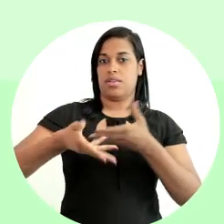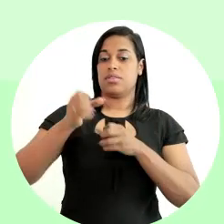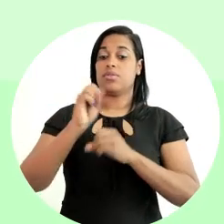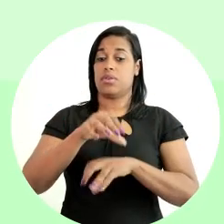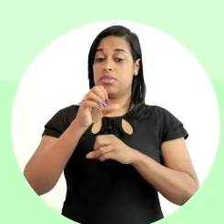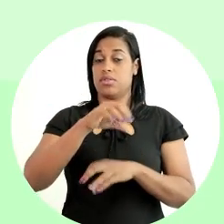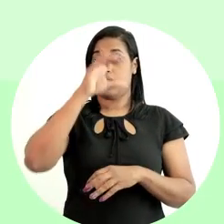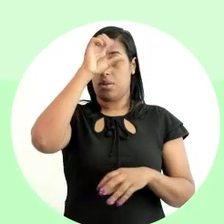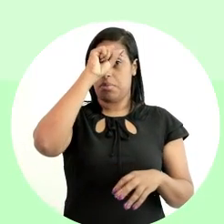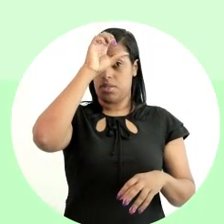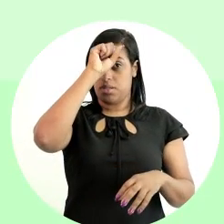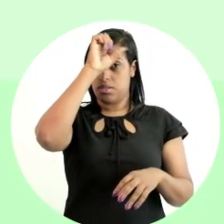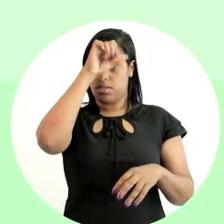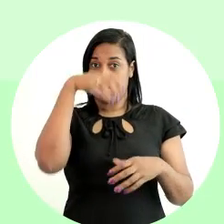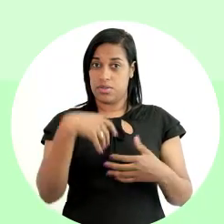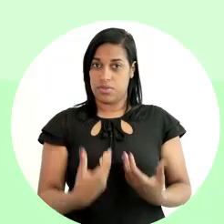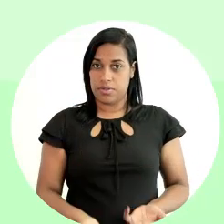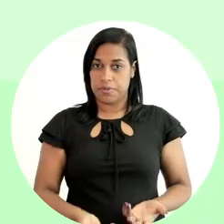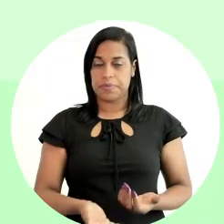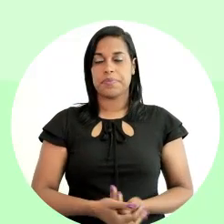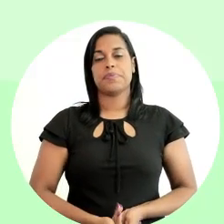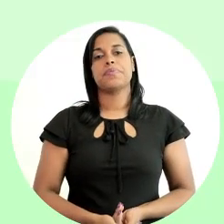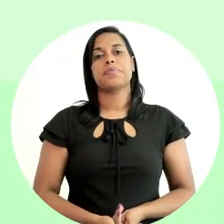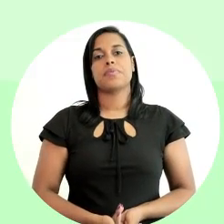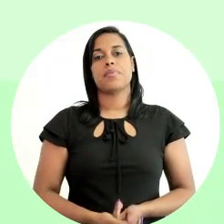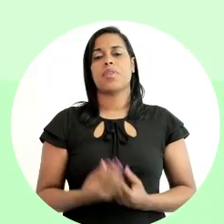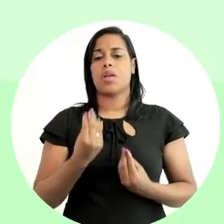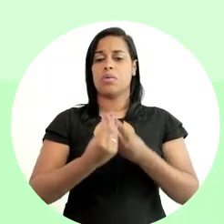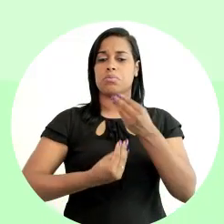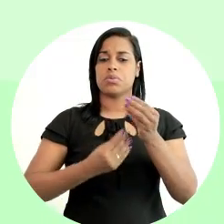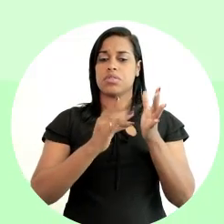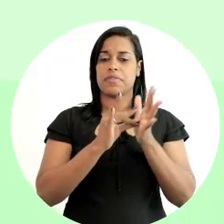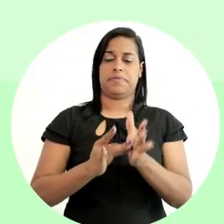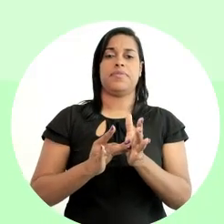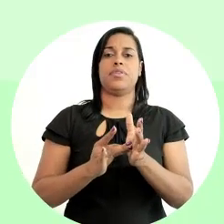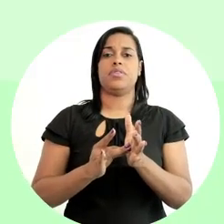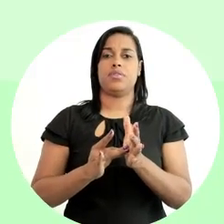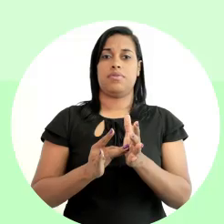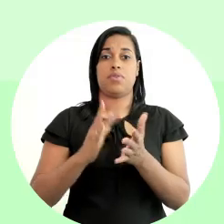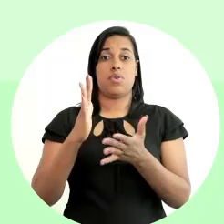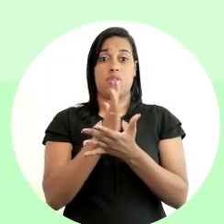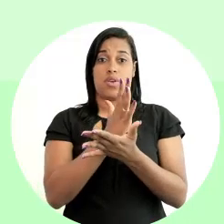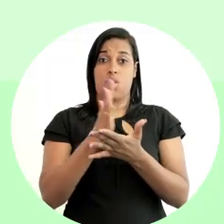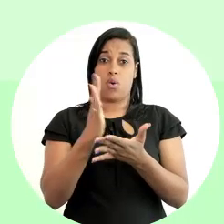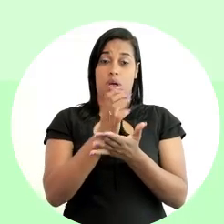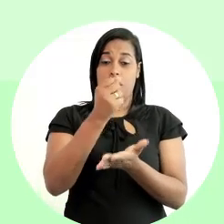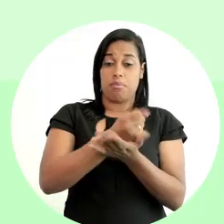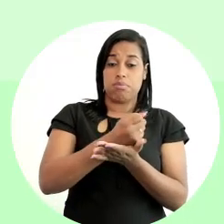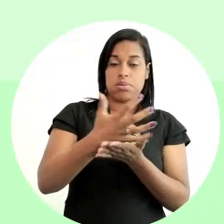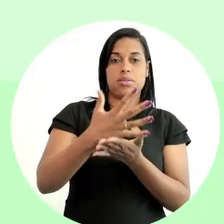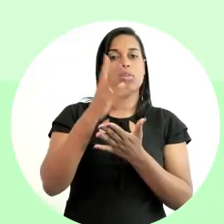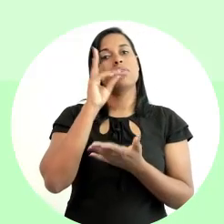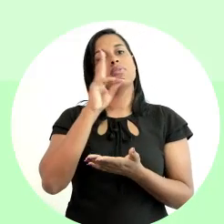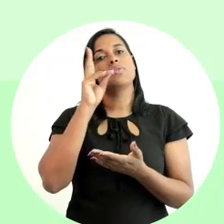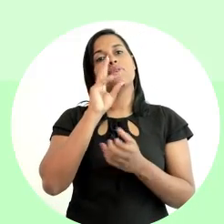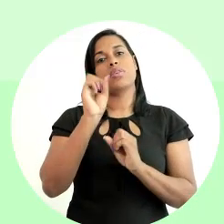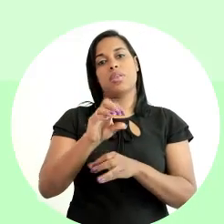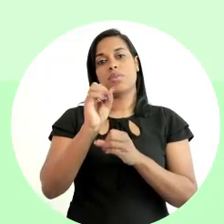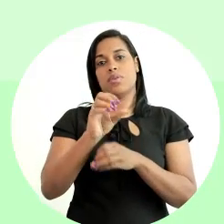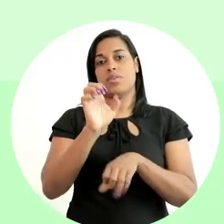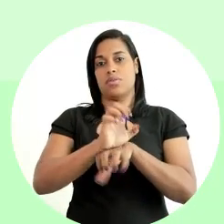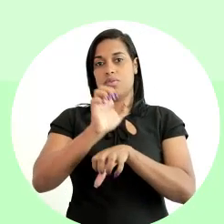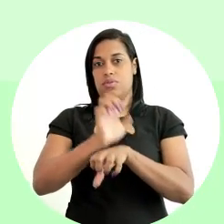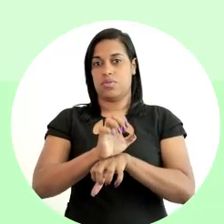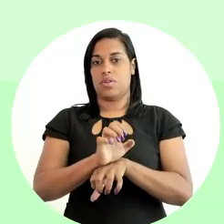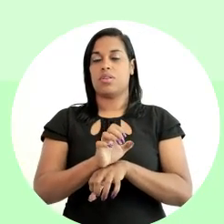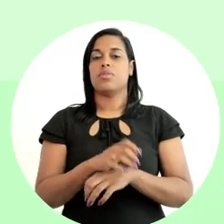de ensino e aprendizagem e como se estabeleceu e alguns marcos da história da educação em nosso